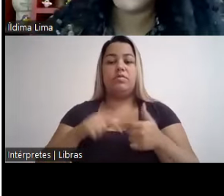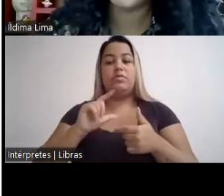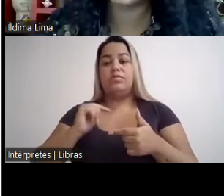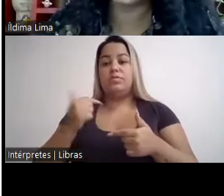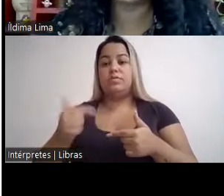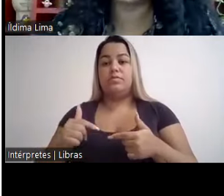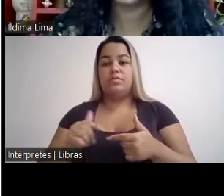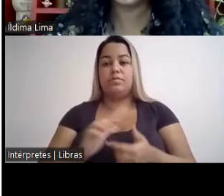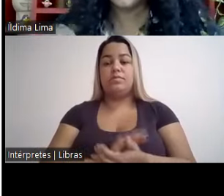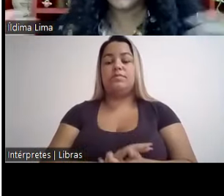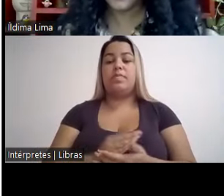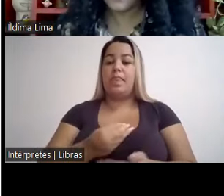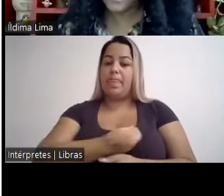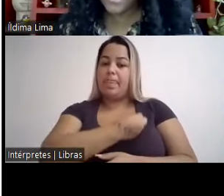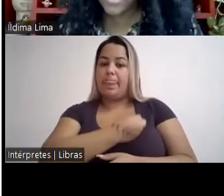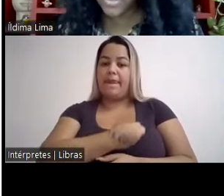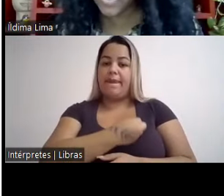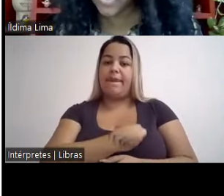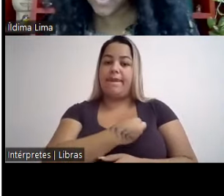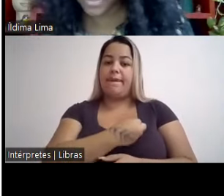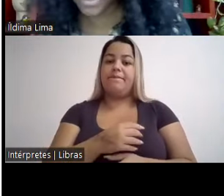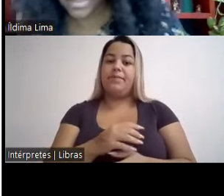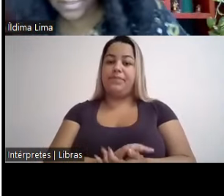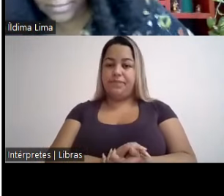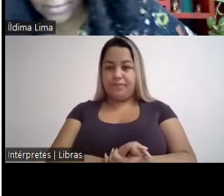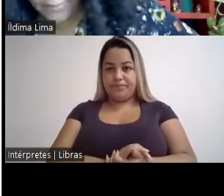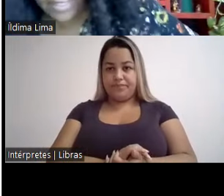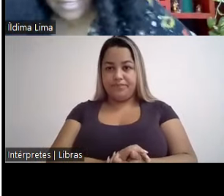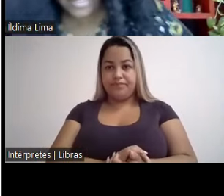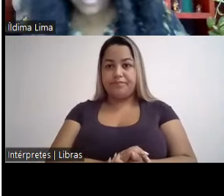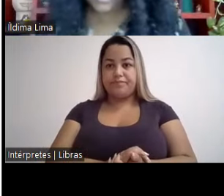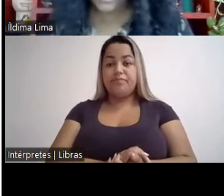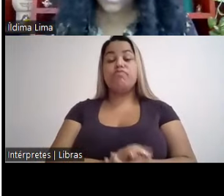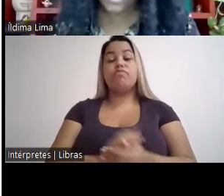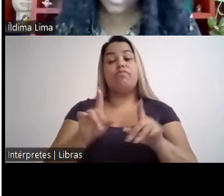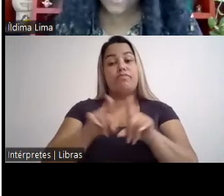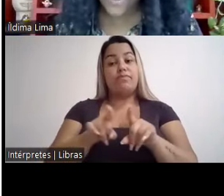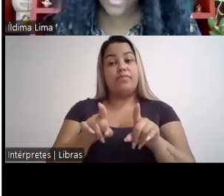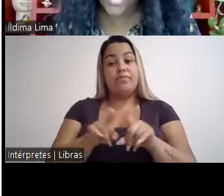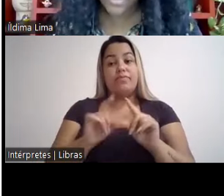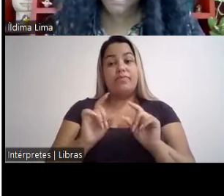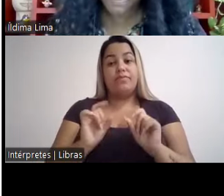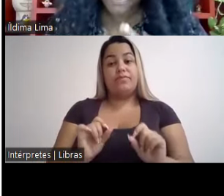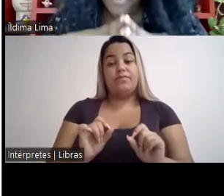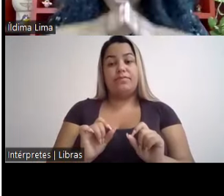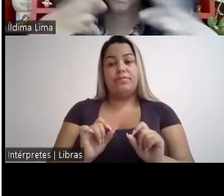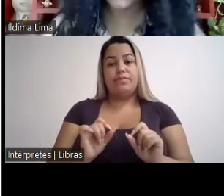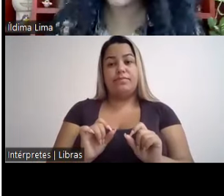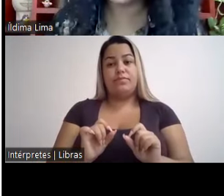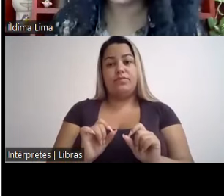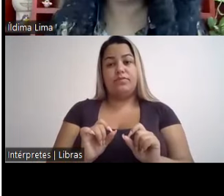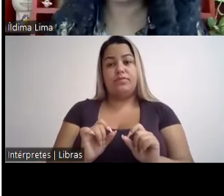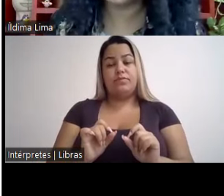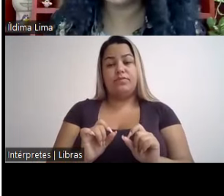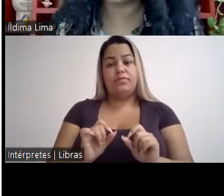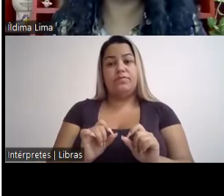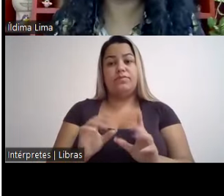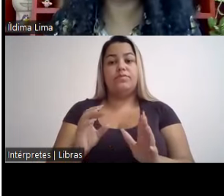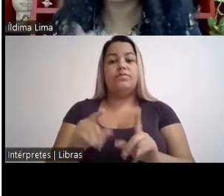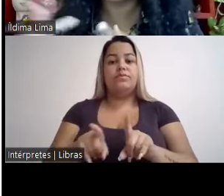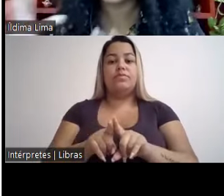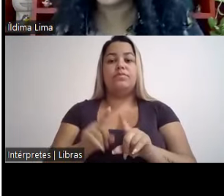cognição presente. E, além disso, também a parte da desumanização,